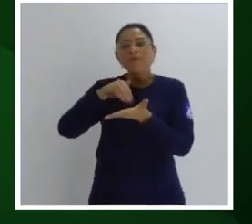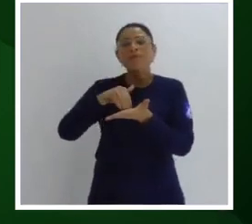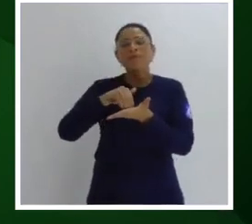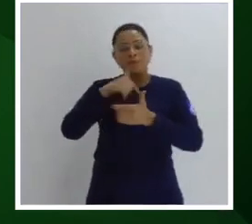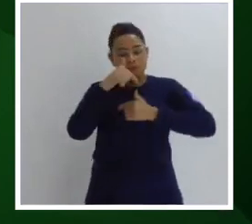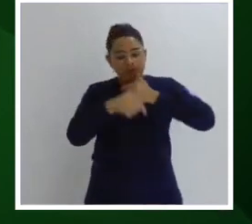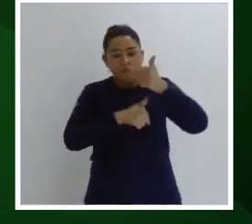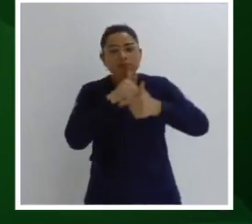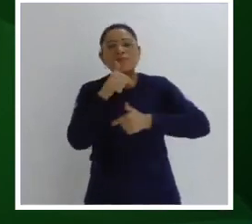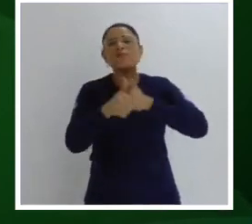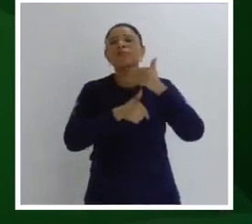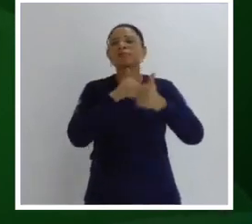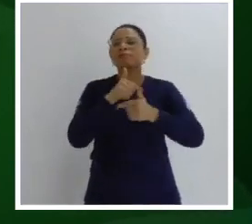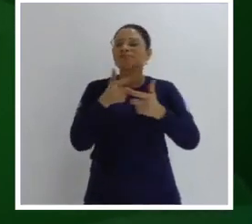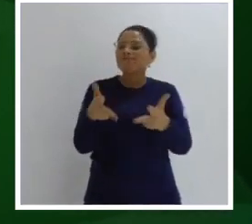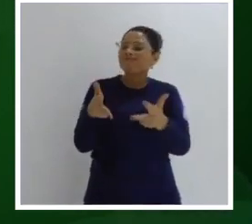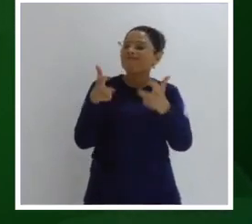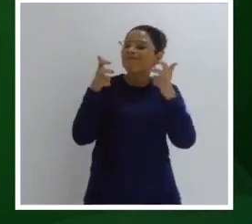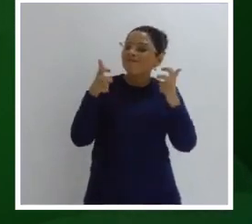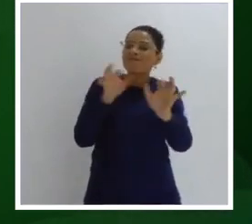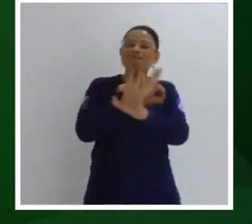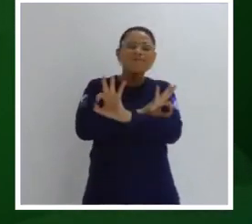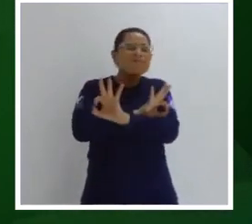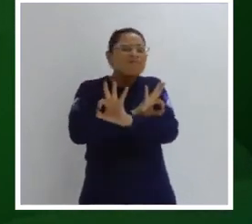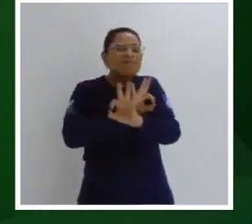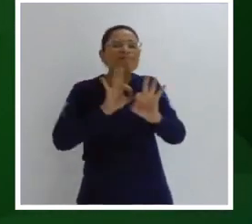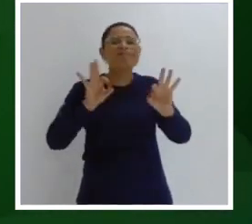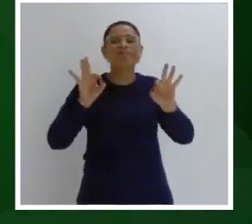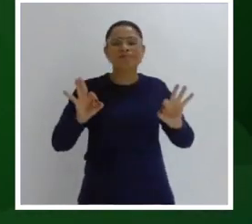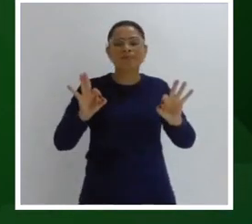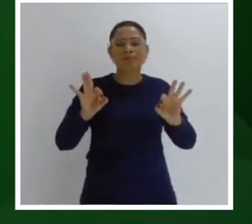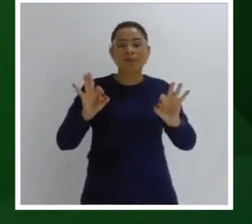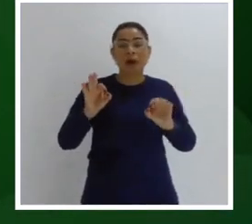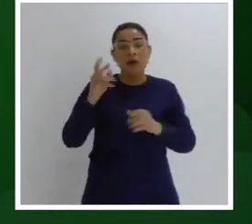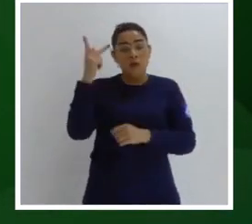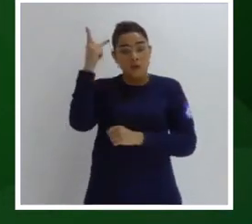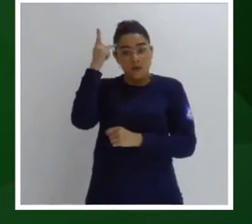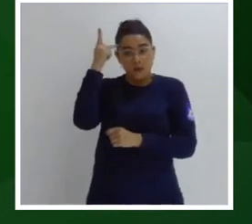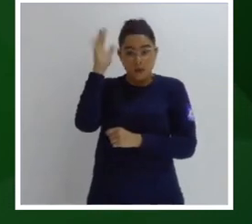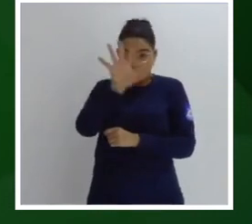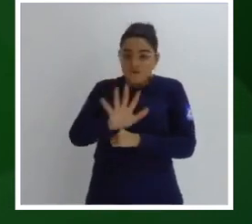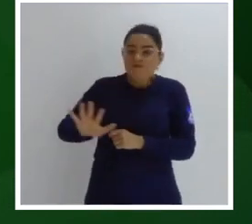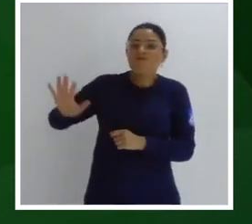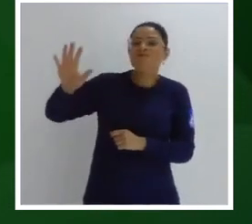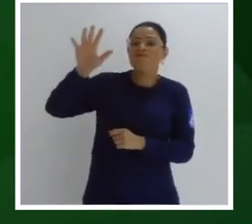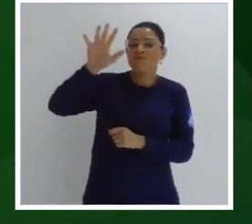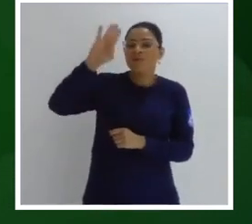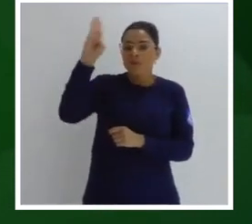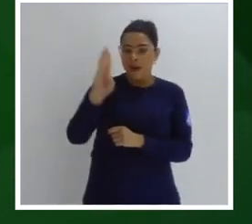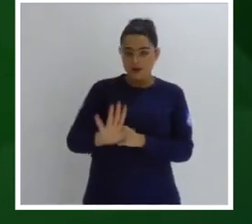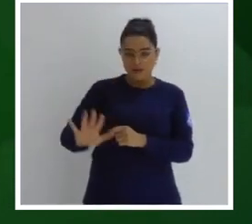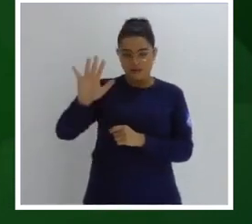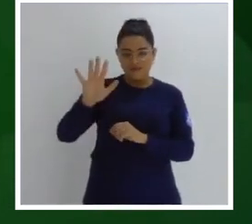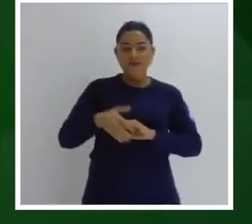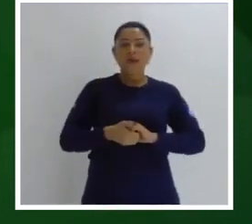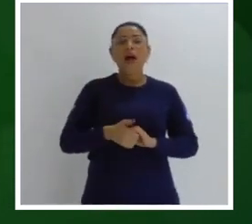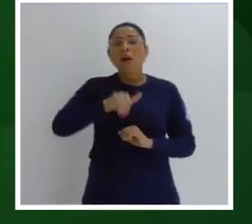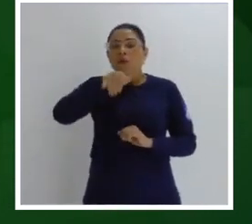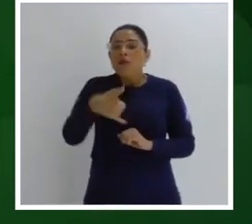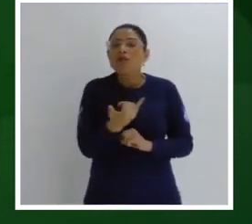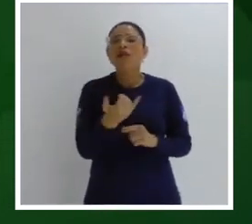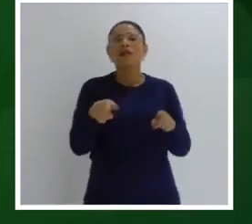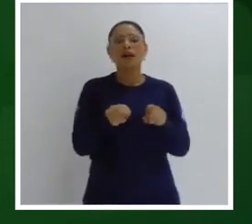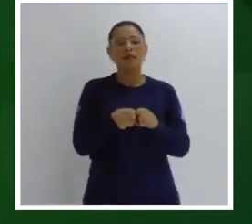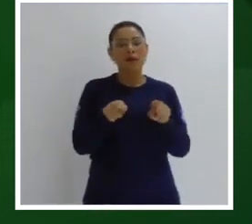polícia e trabalho tão notável então nos exemplar para o estado de São Paulo e para o Brasil eu quero também aqui aproveitar para